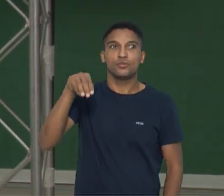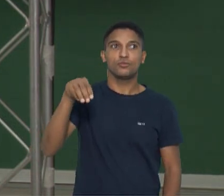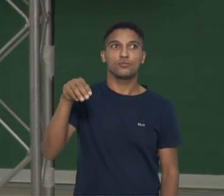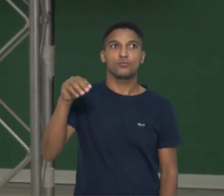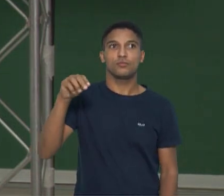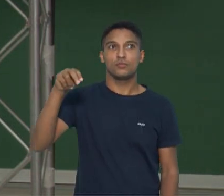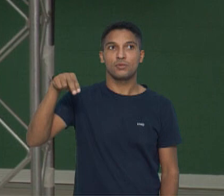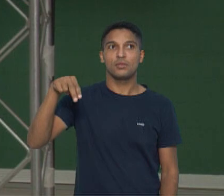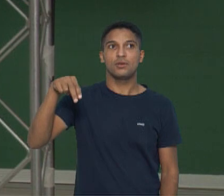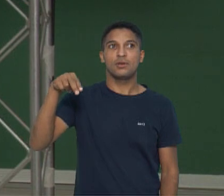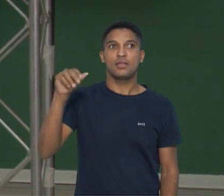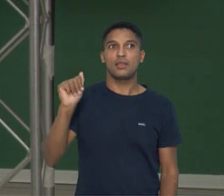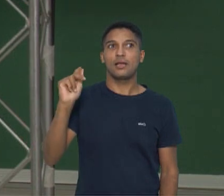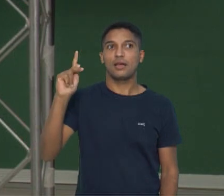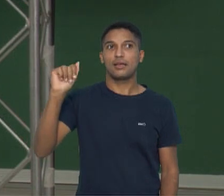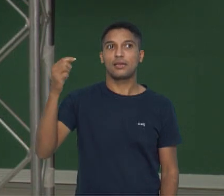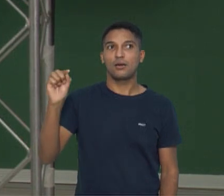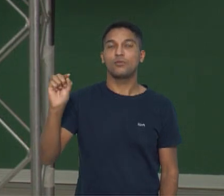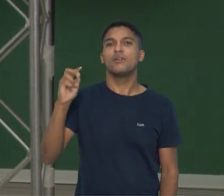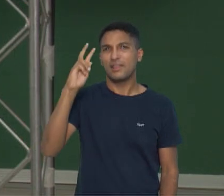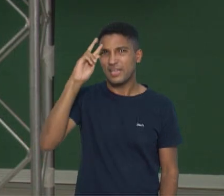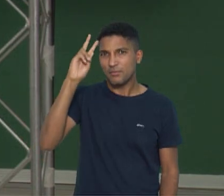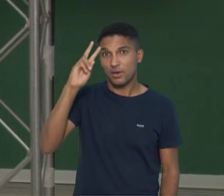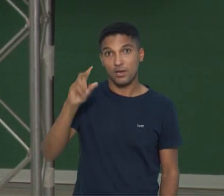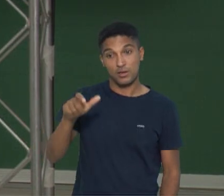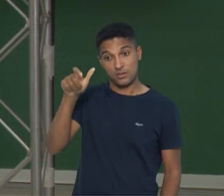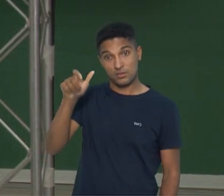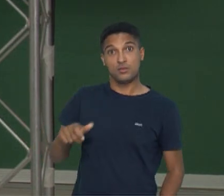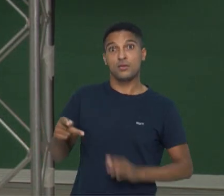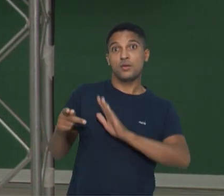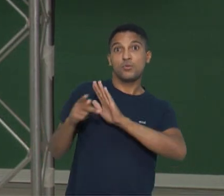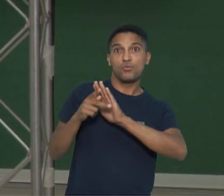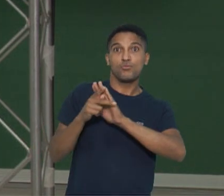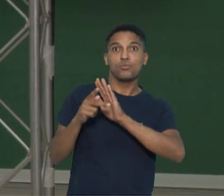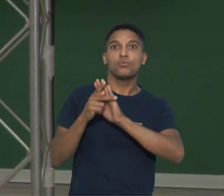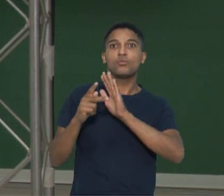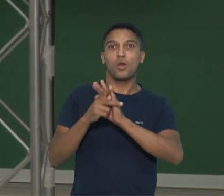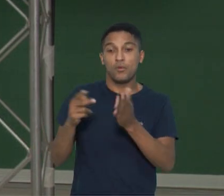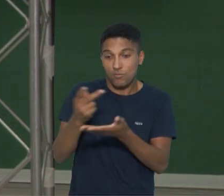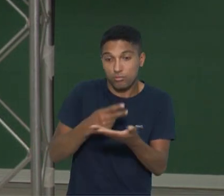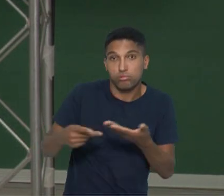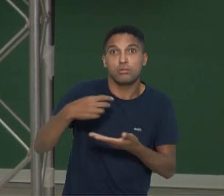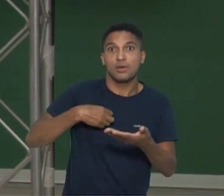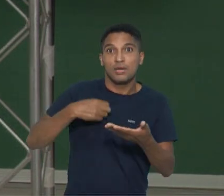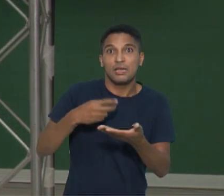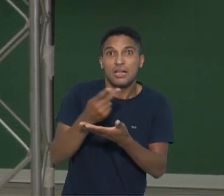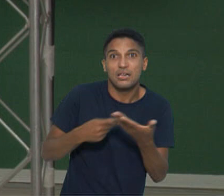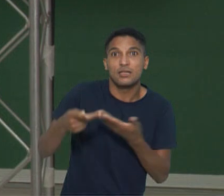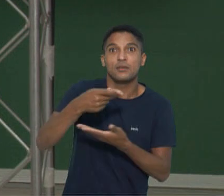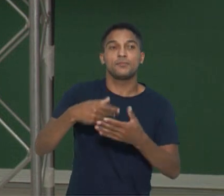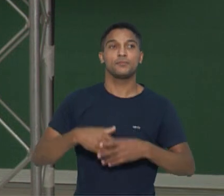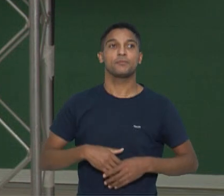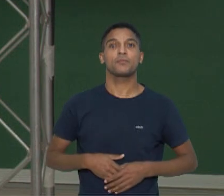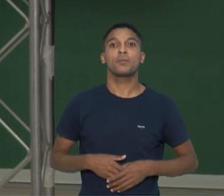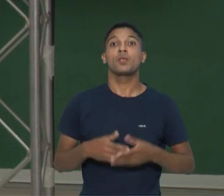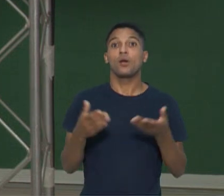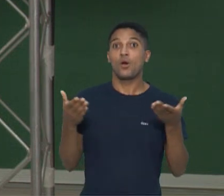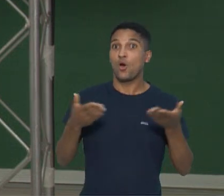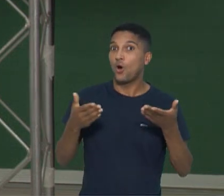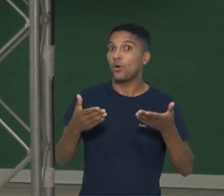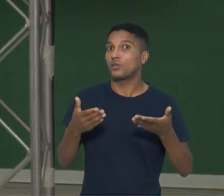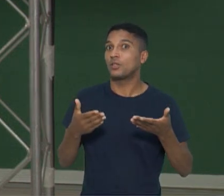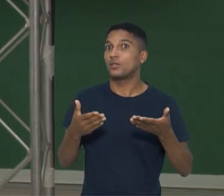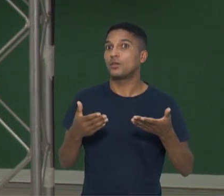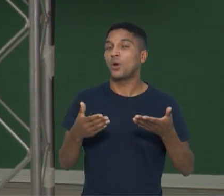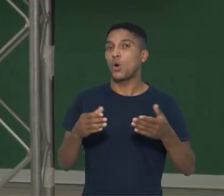bem, então. E hoje, pessoal, o que a gente vai estudar hoje? Olha só. Hoje, pessoal, a gente vai ver... Opa!